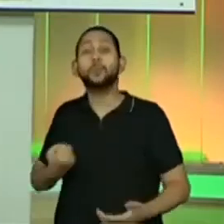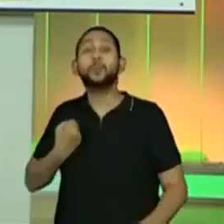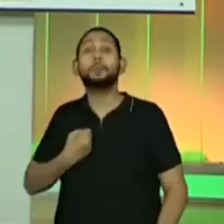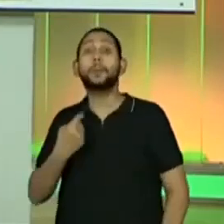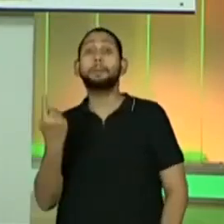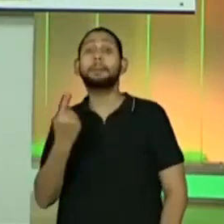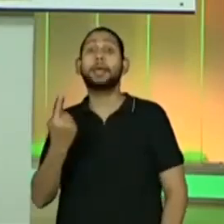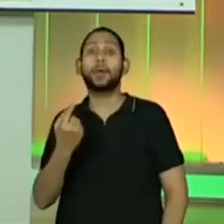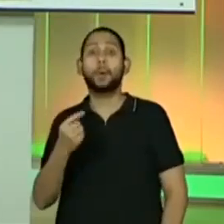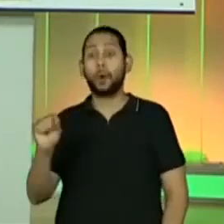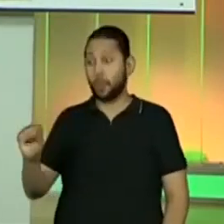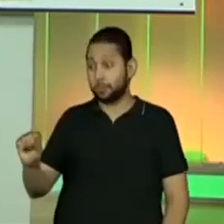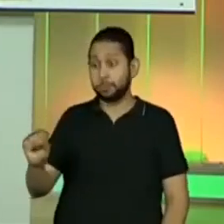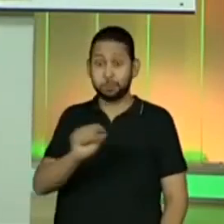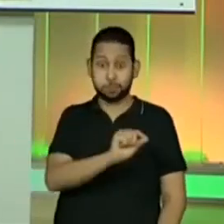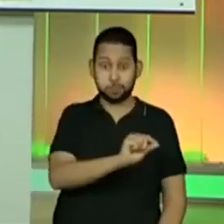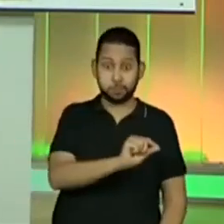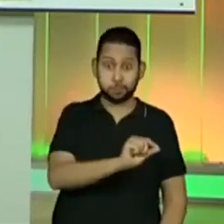a ordem é